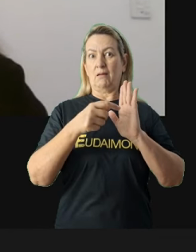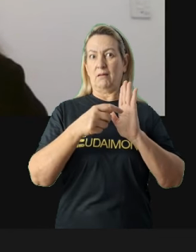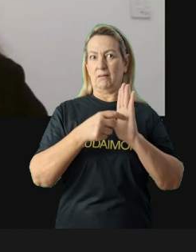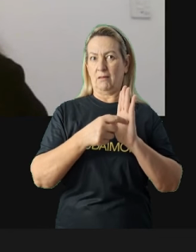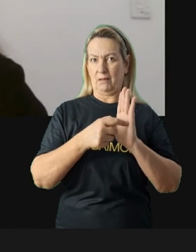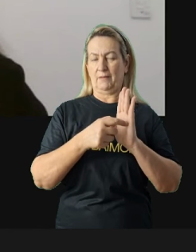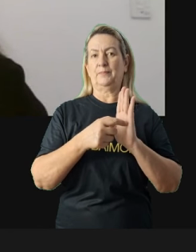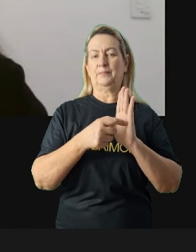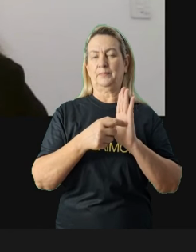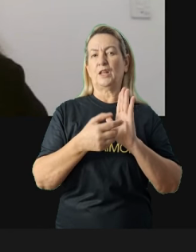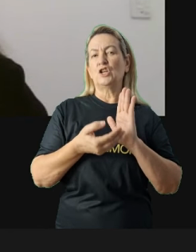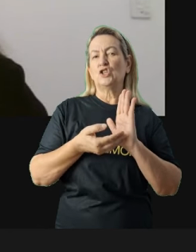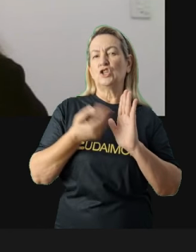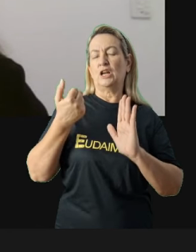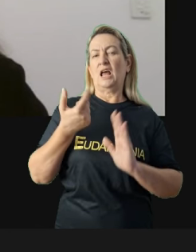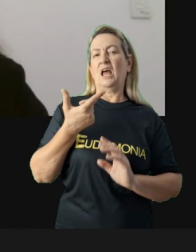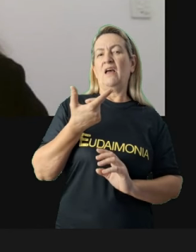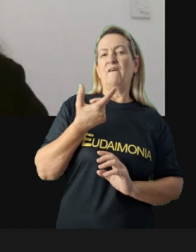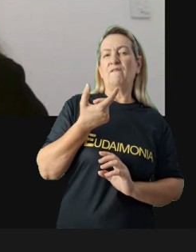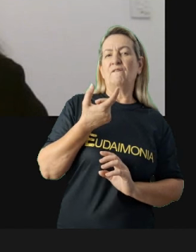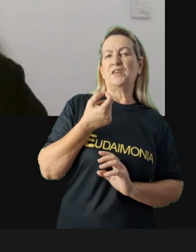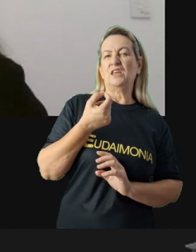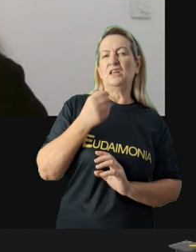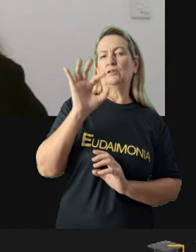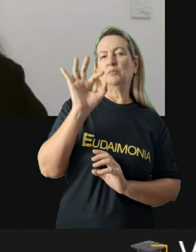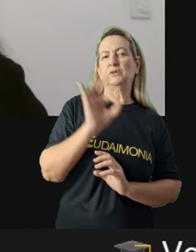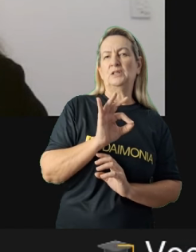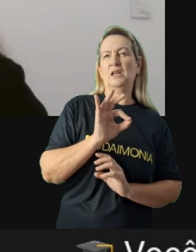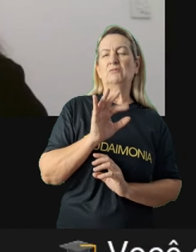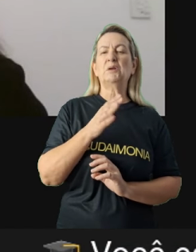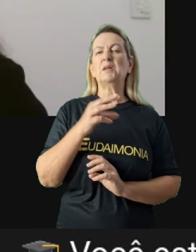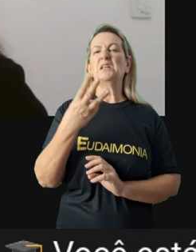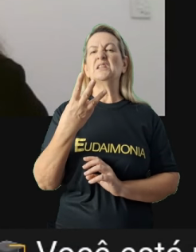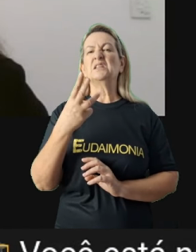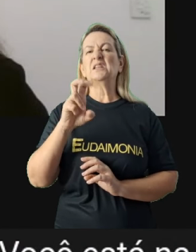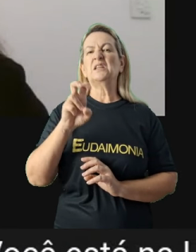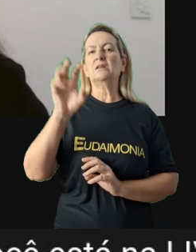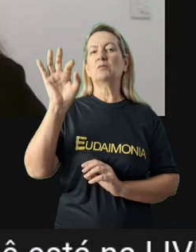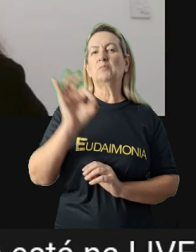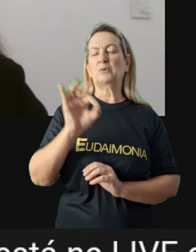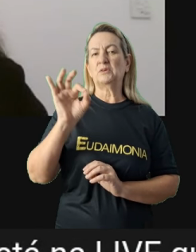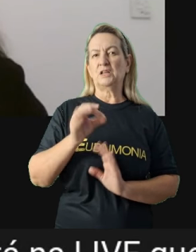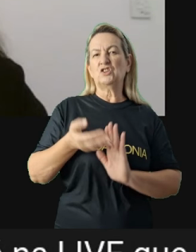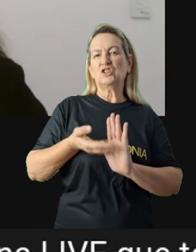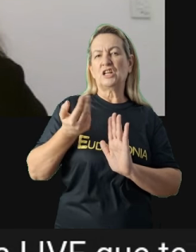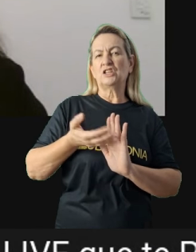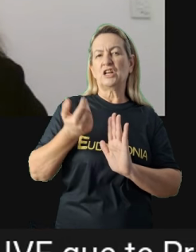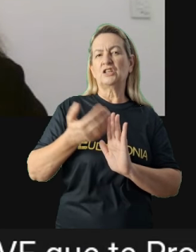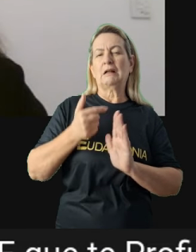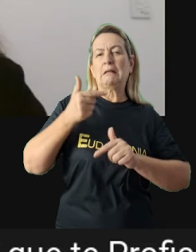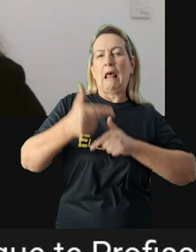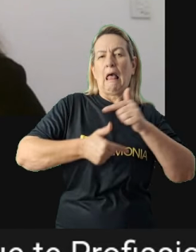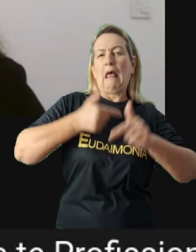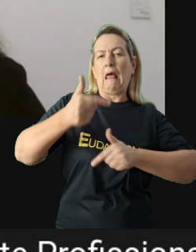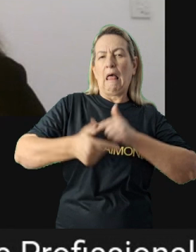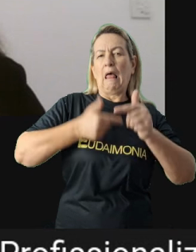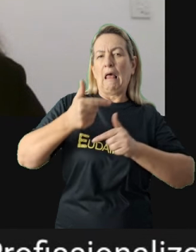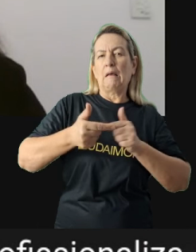IA vier tirar de 20% a 40%, vamos colocar aqui 35% de um